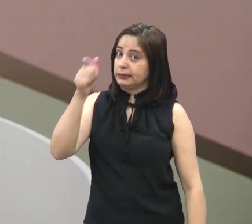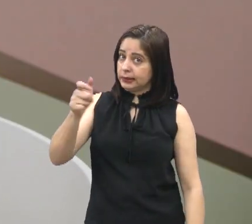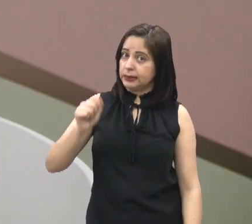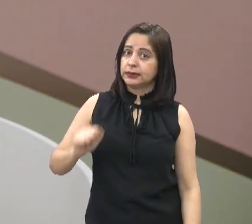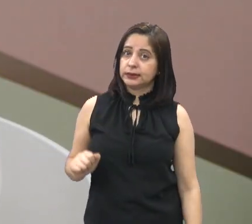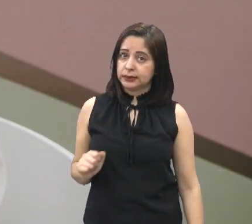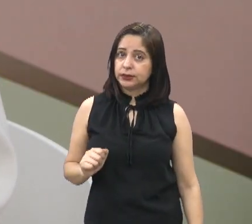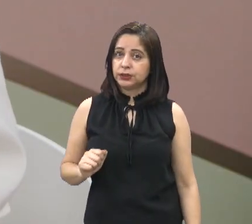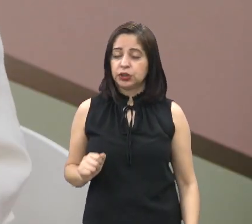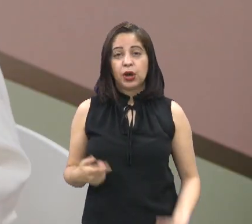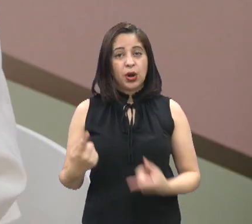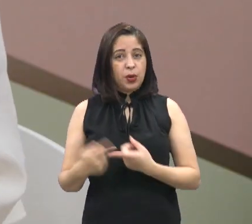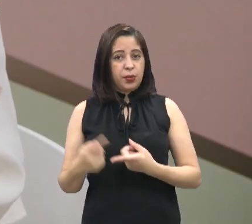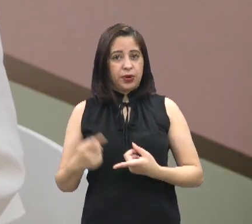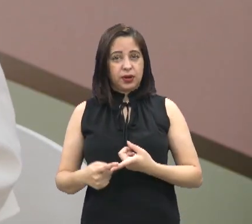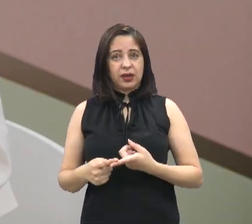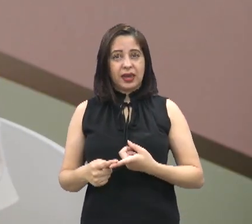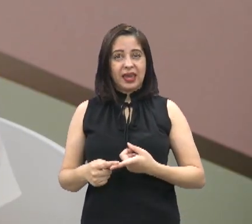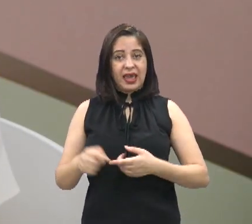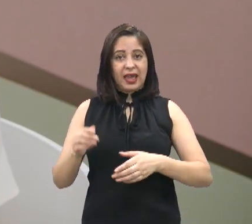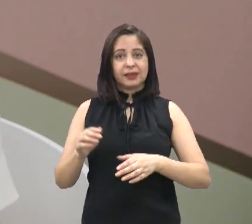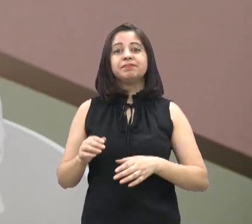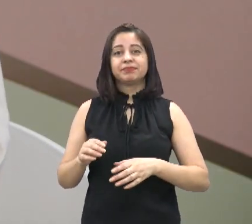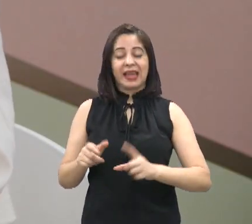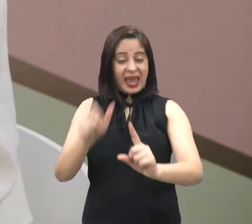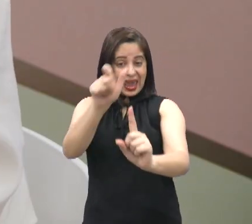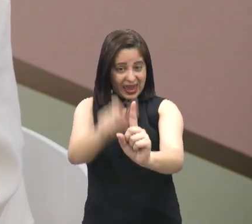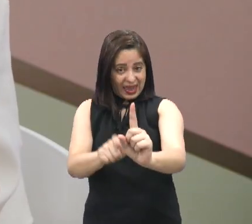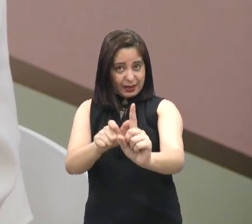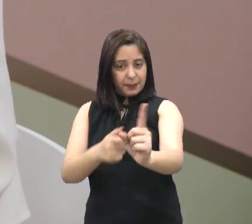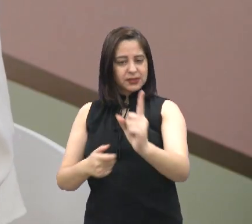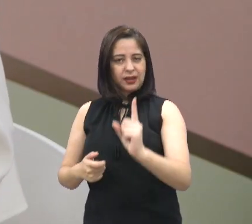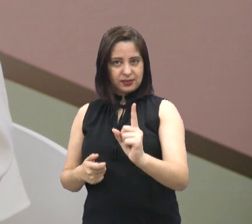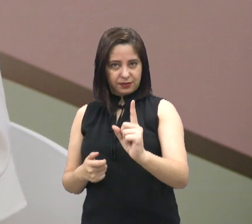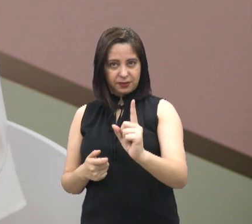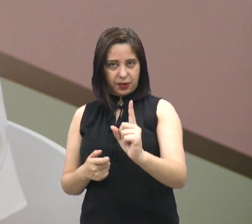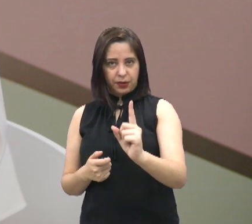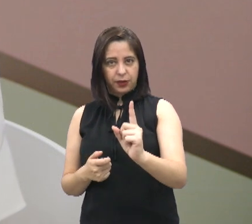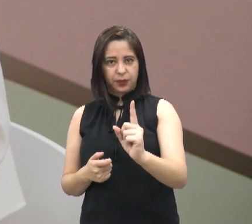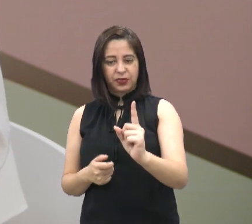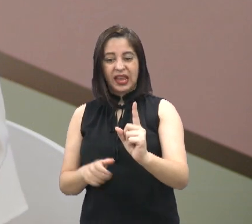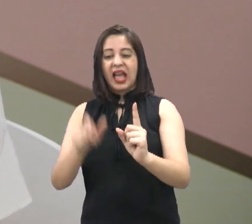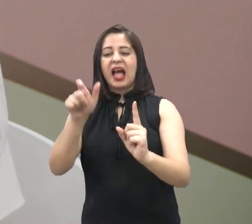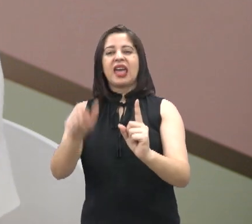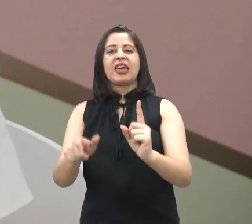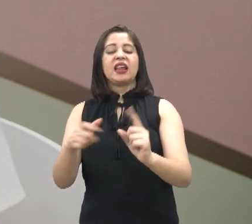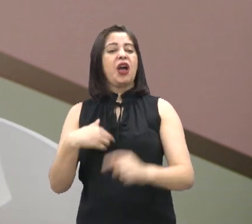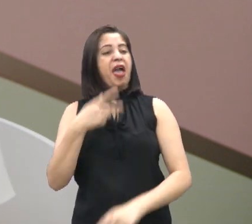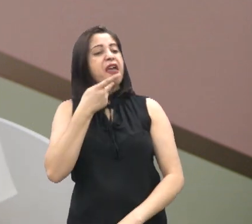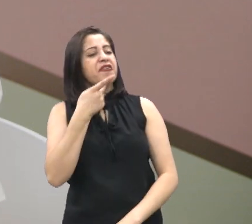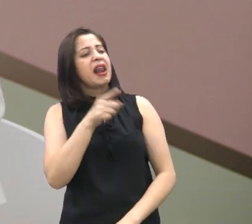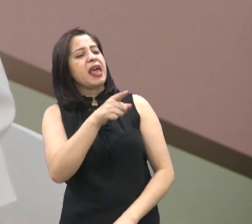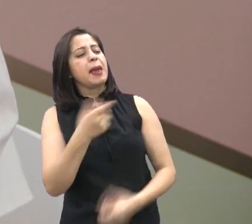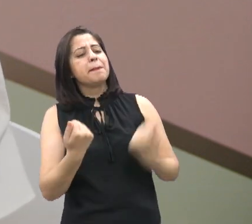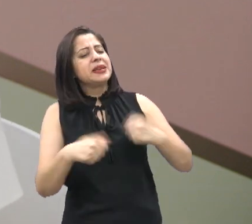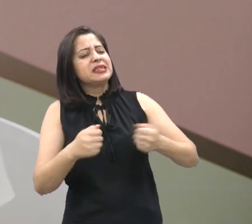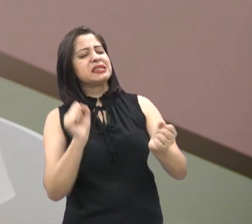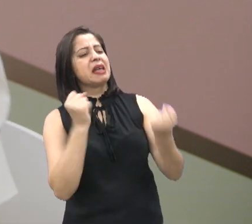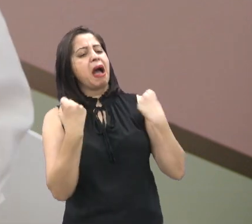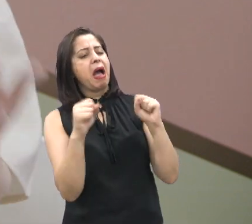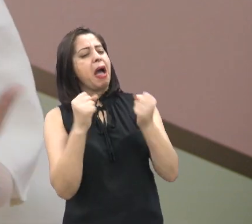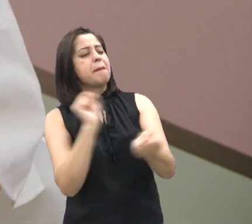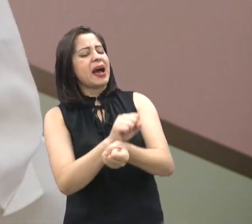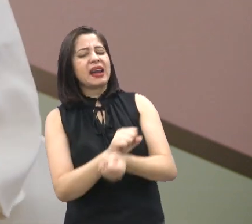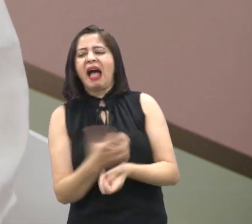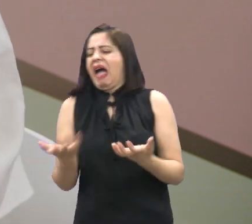Porque assim, às vezes eu até recebo no consultório o paciente com algum familiar e o familiar fala, eu falo que ele tem que continuar o exercício, mas ela não quer,